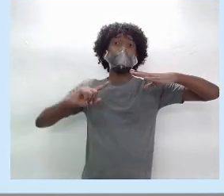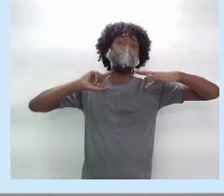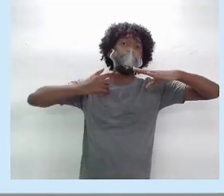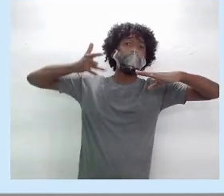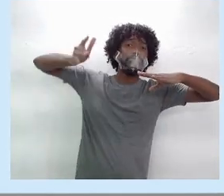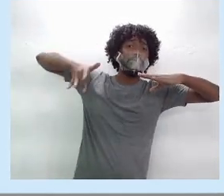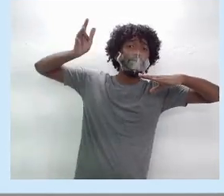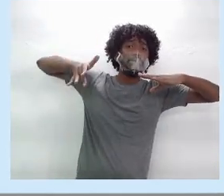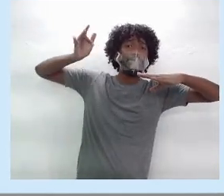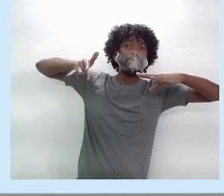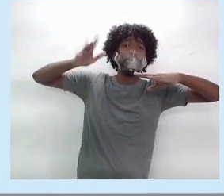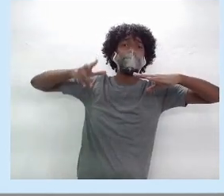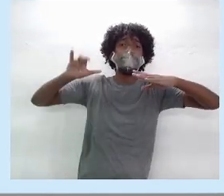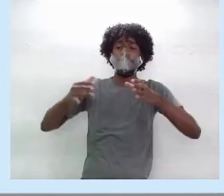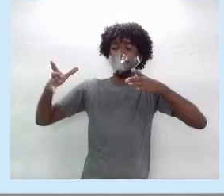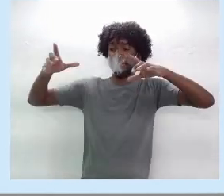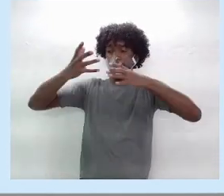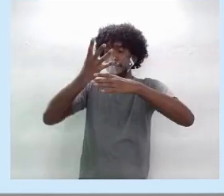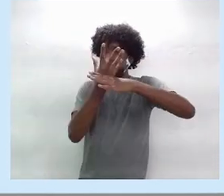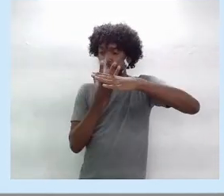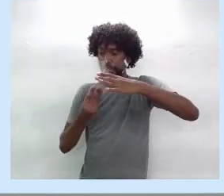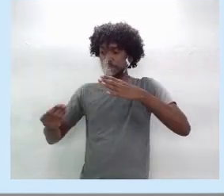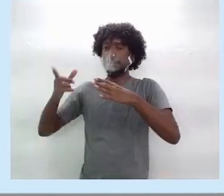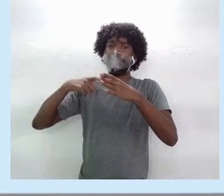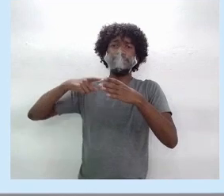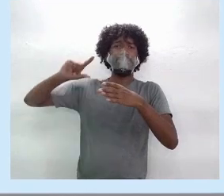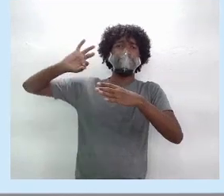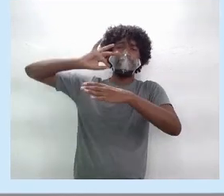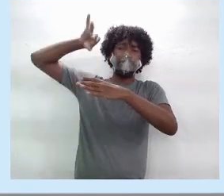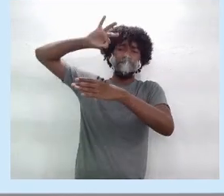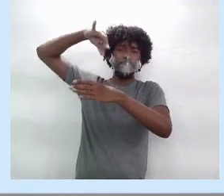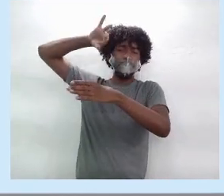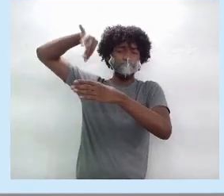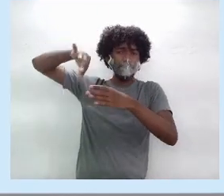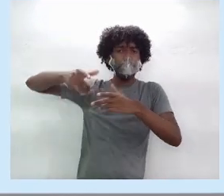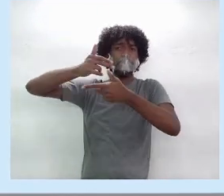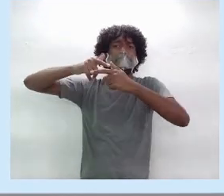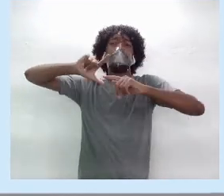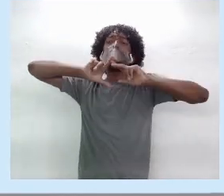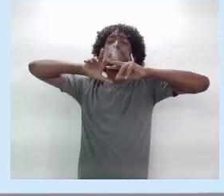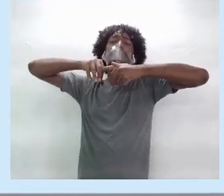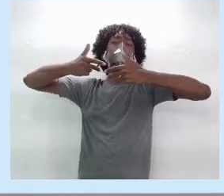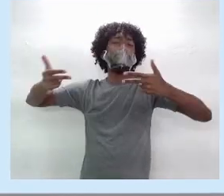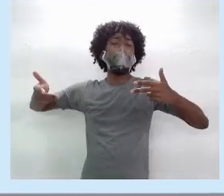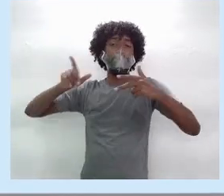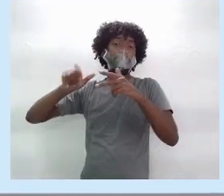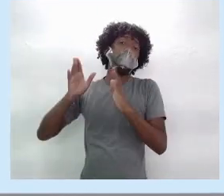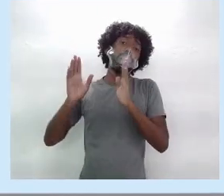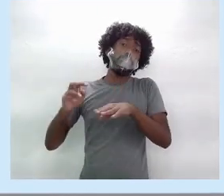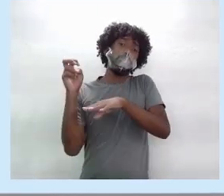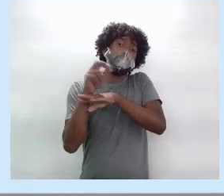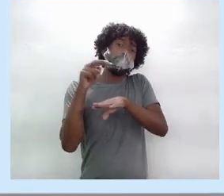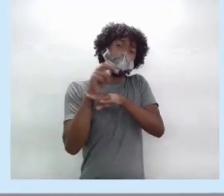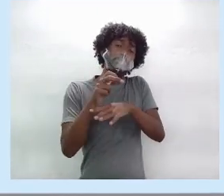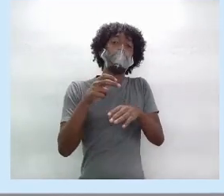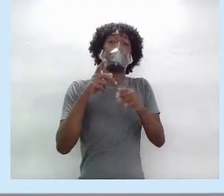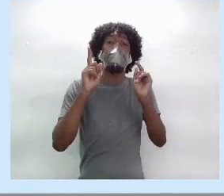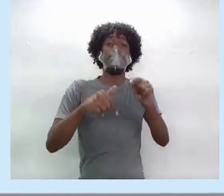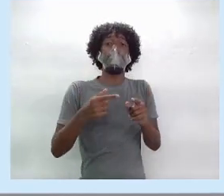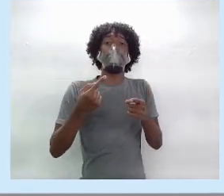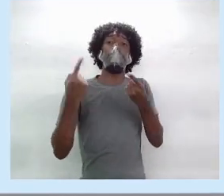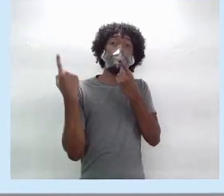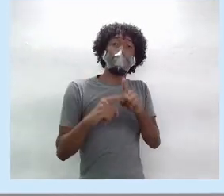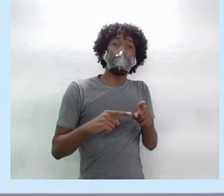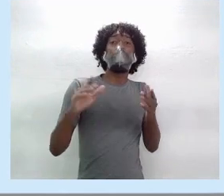ali irão atrair determinados insetos e animais que são vetores de